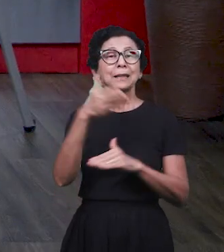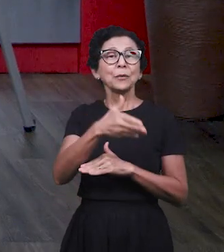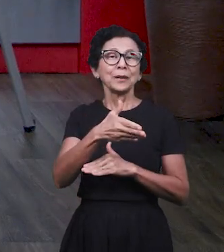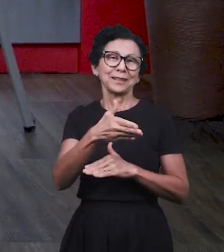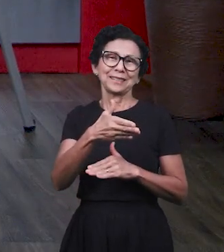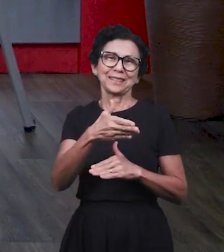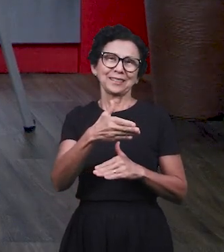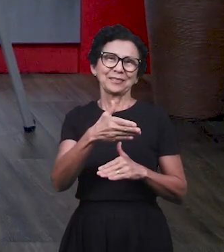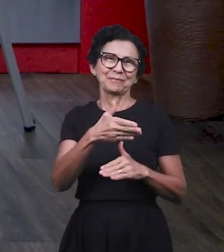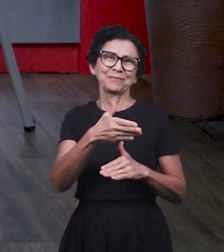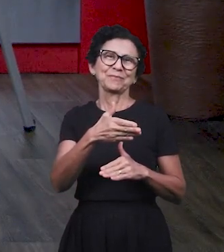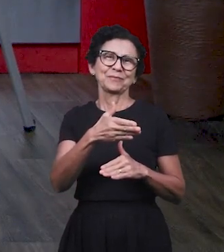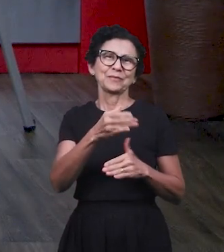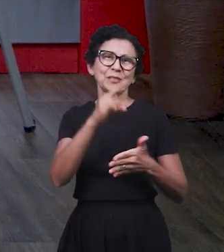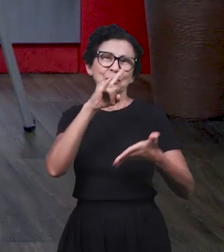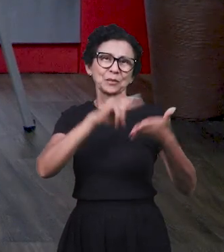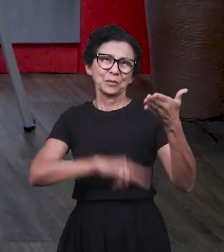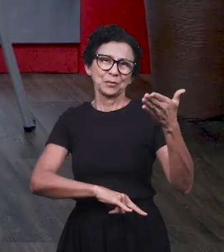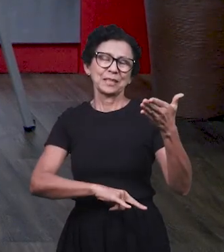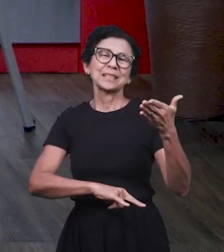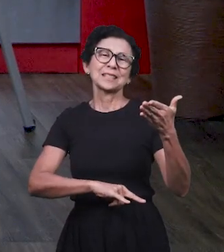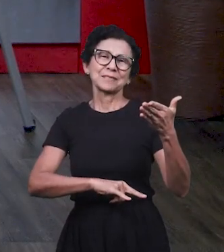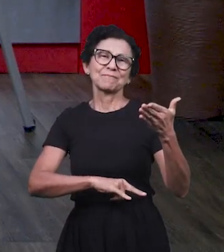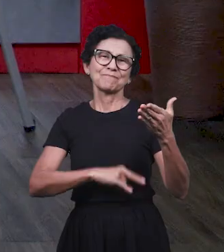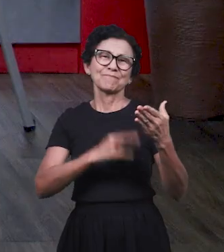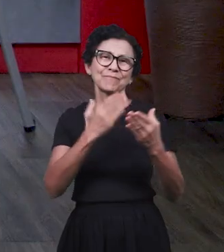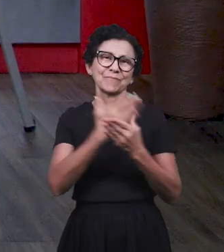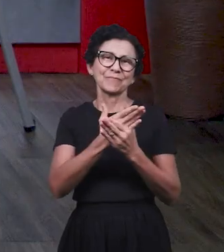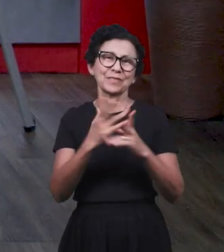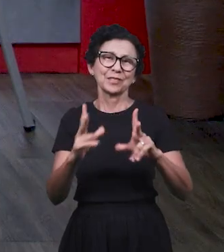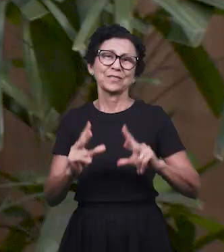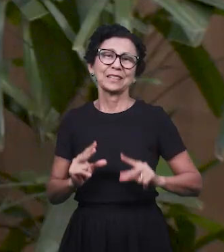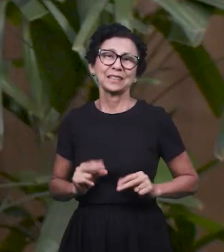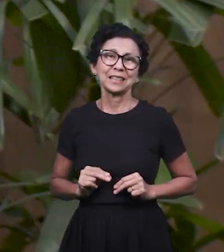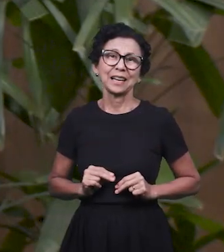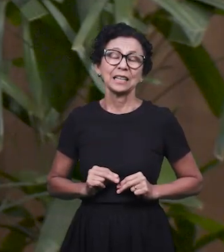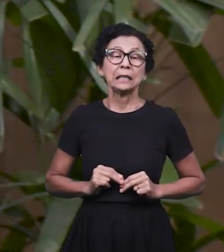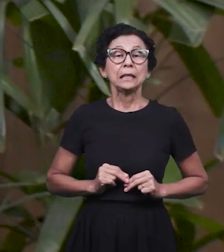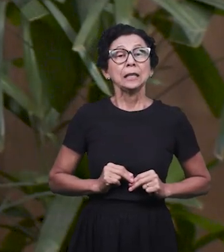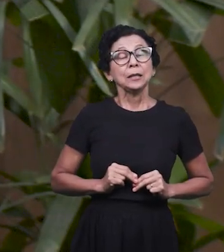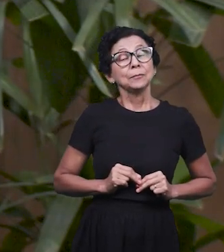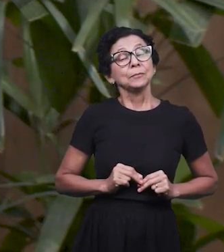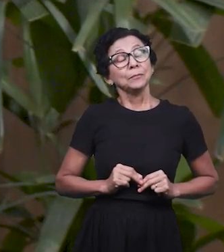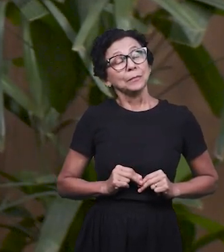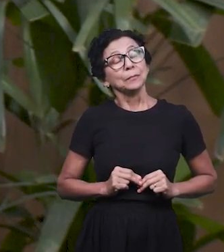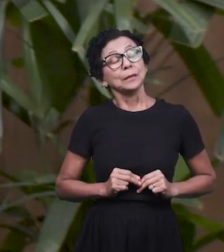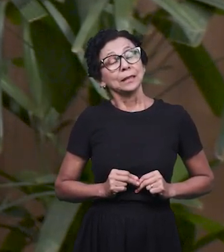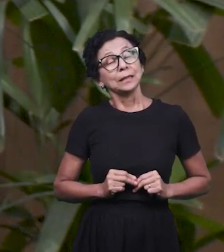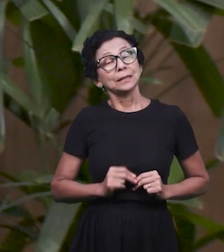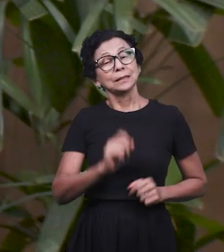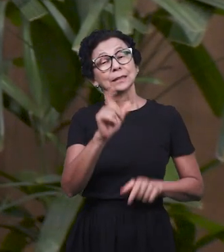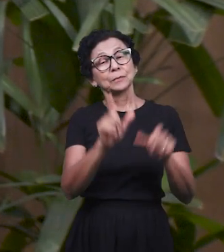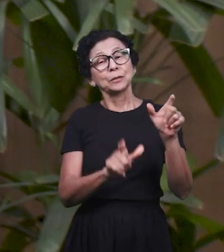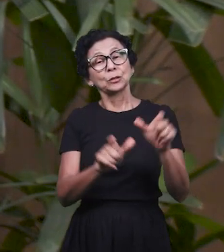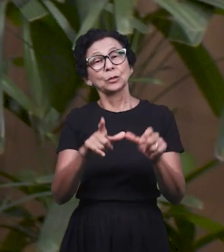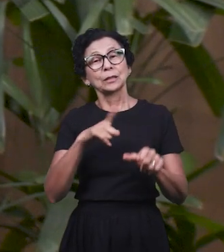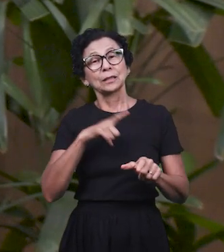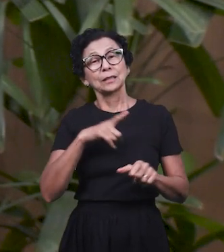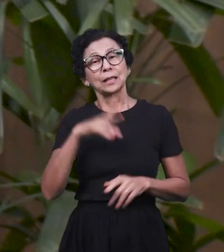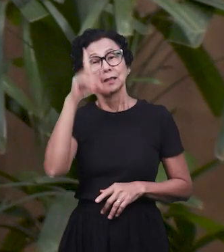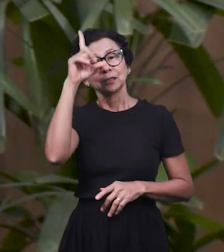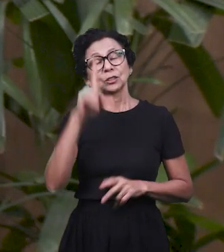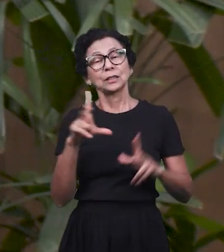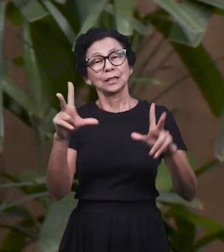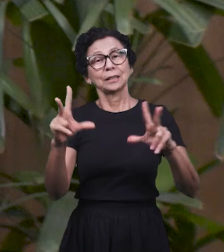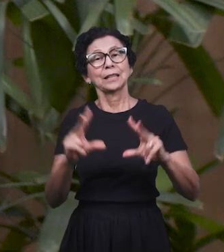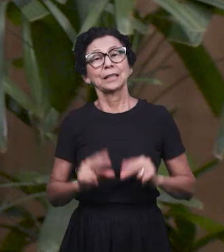Mas acaba que essa pessoa, os herdeiros, eles acabam tendo um outro problema porque não conseguem se fazer a devida regularização dos